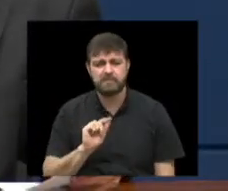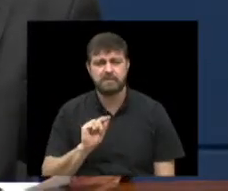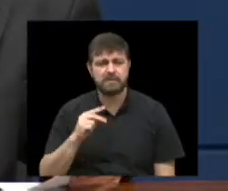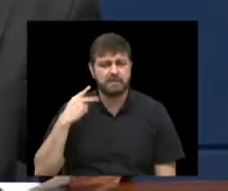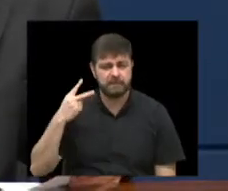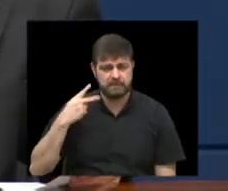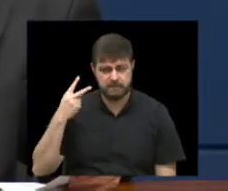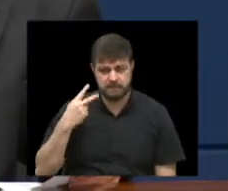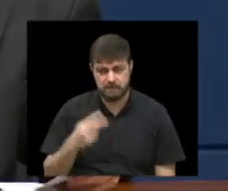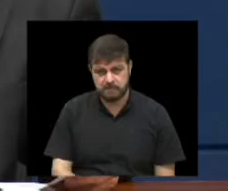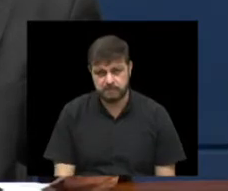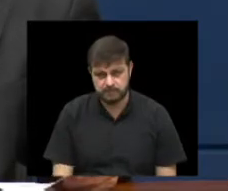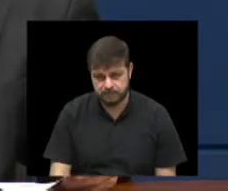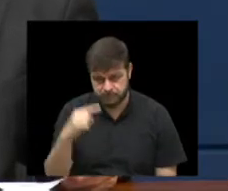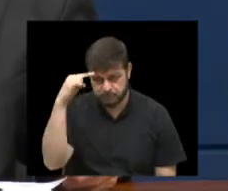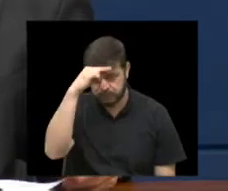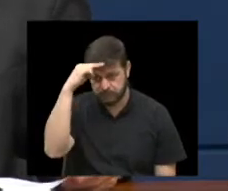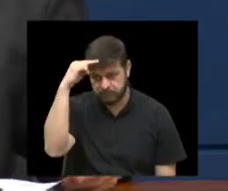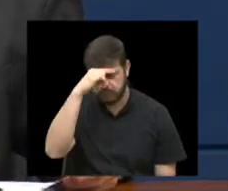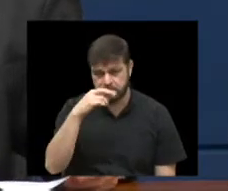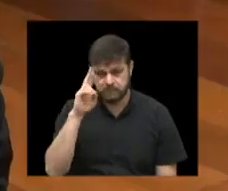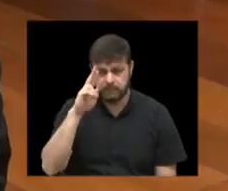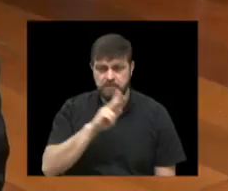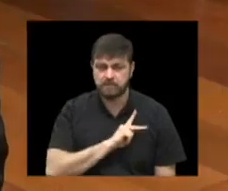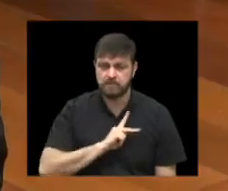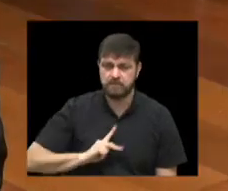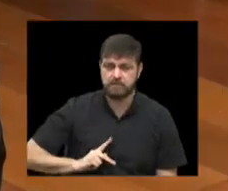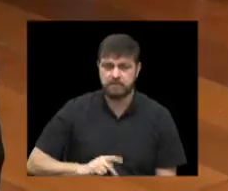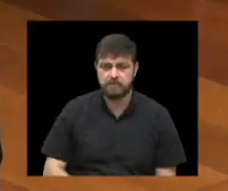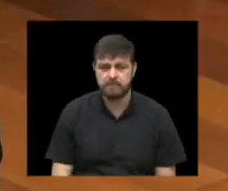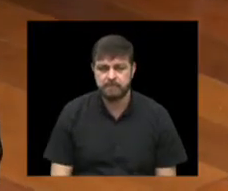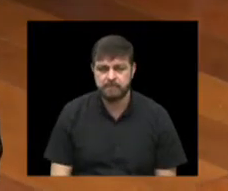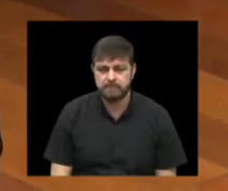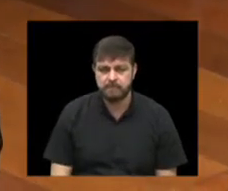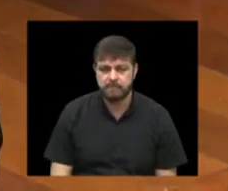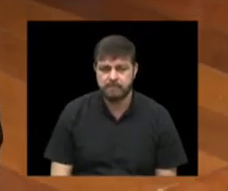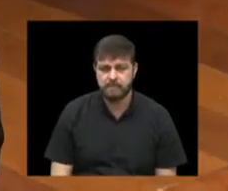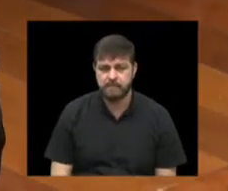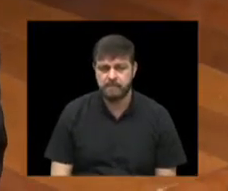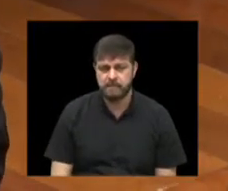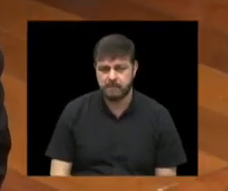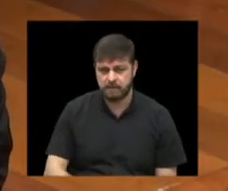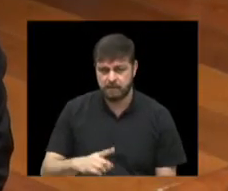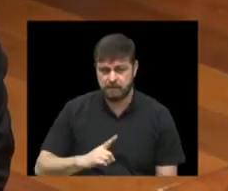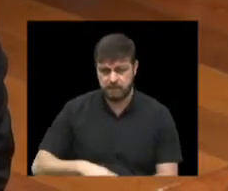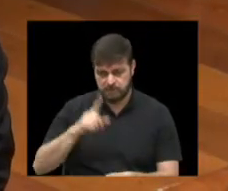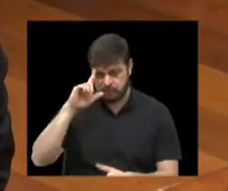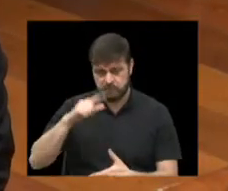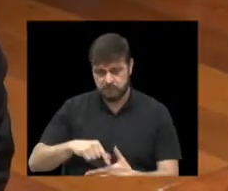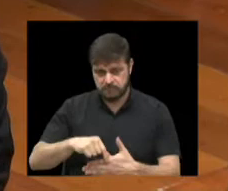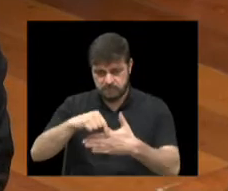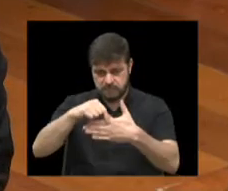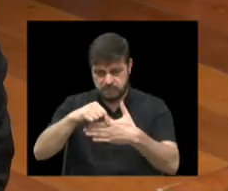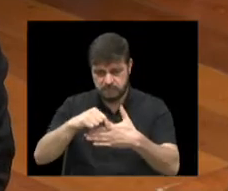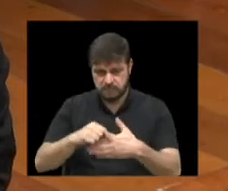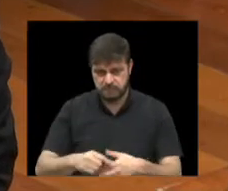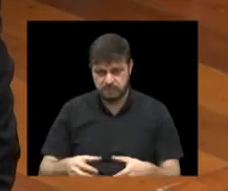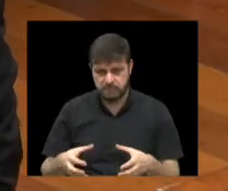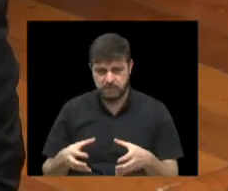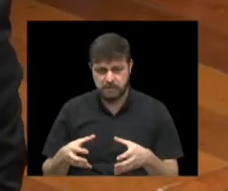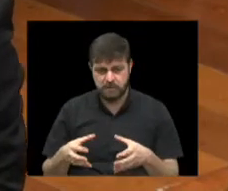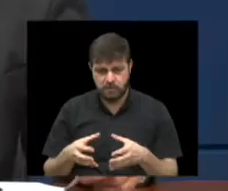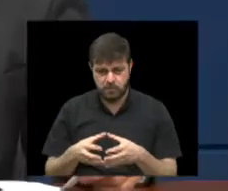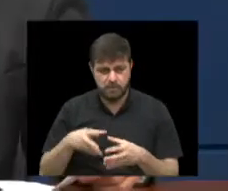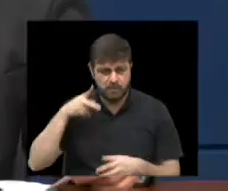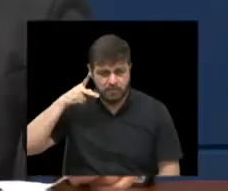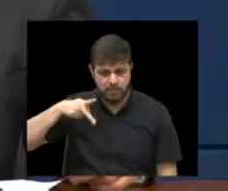Pois não, vereador Felipe Marques. Senhor presidente Gilberto Vermelho, peço tempo de liderança pelo Partido da República.